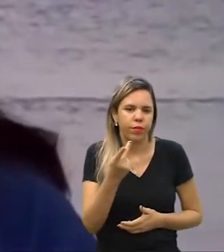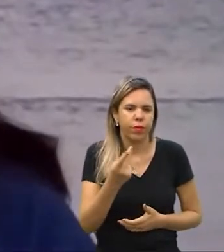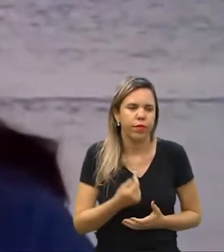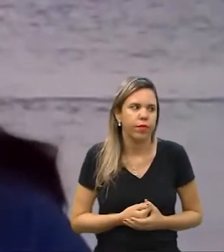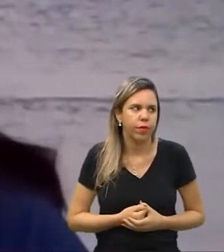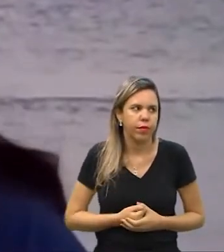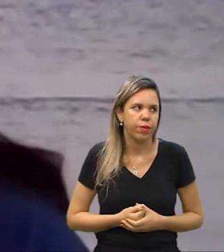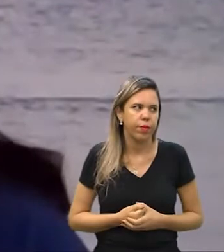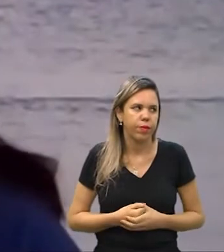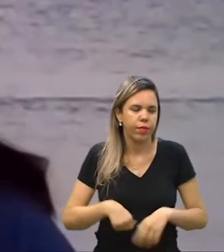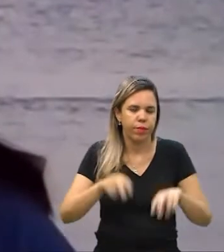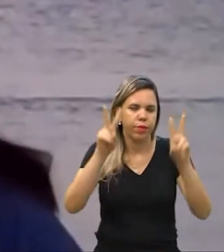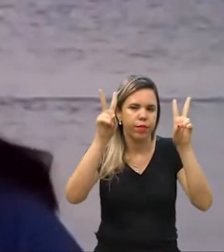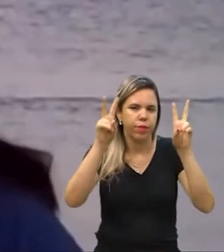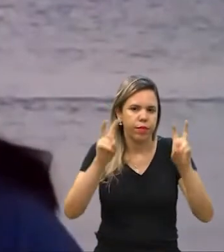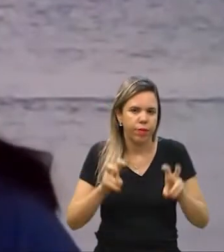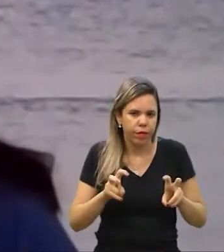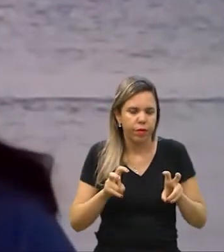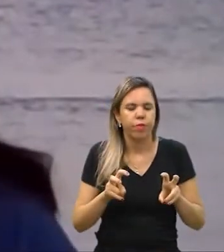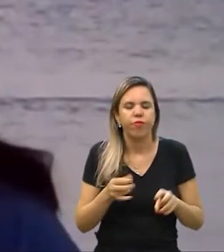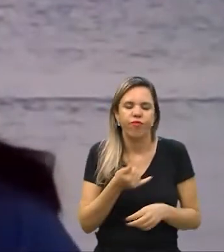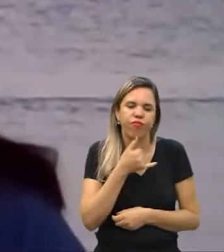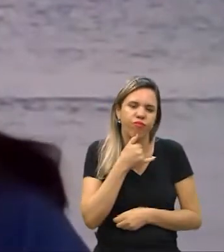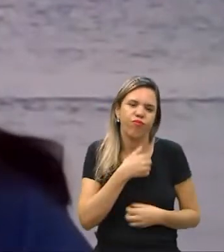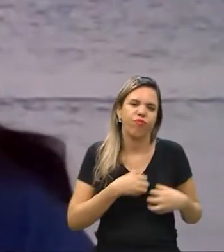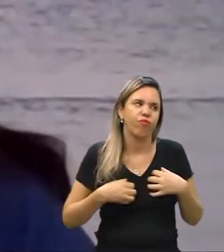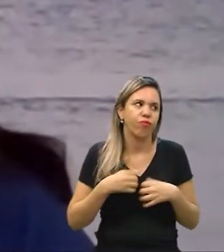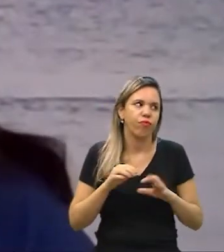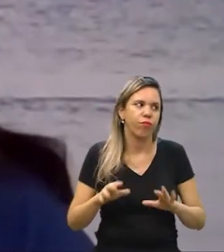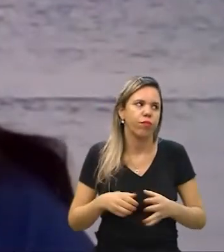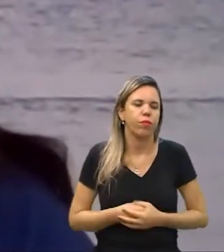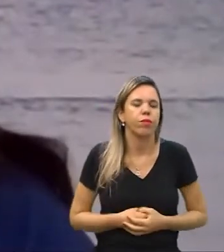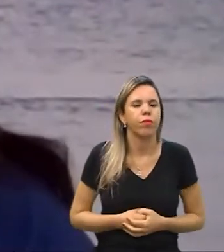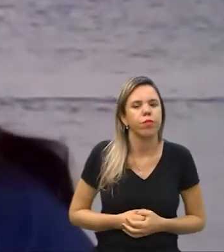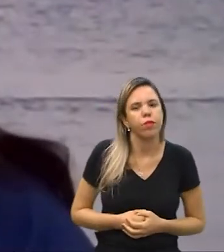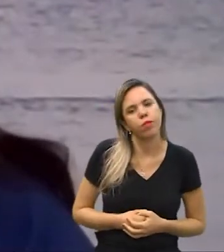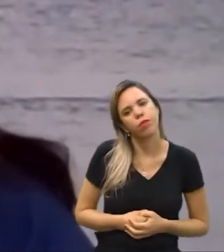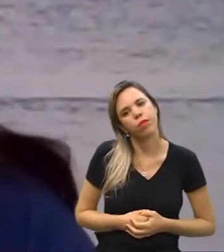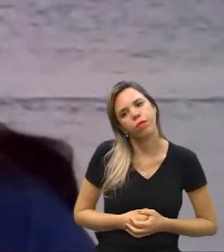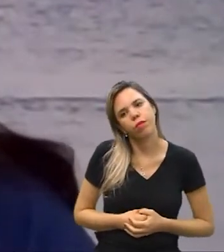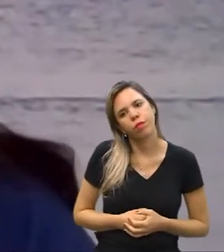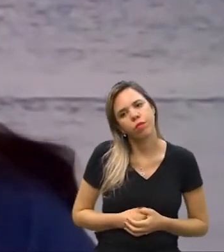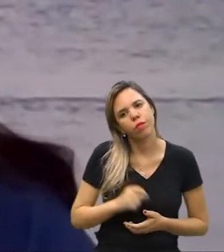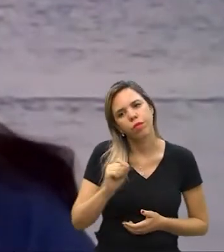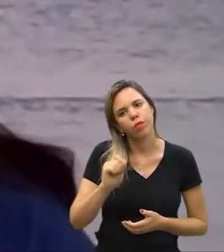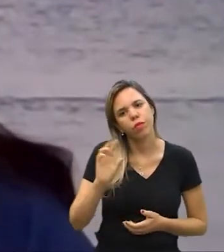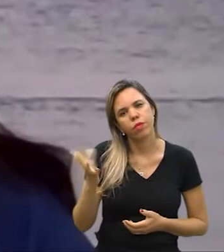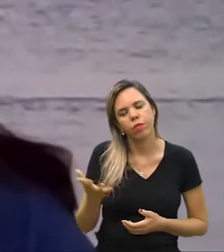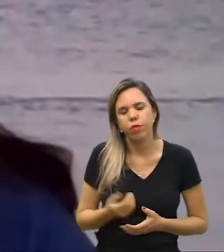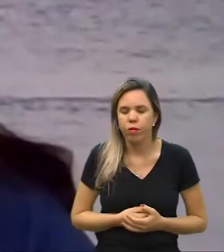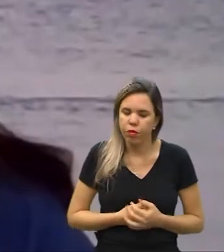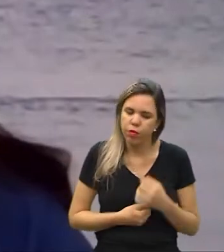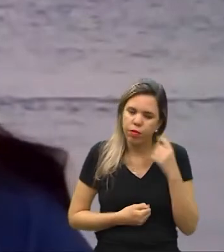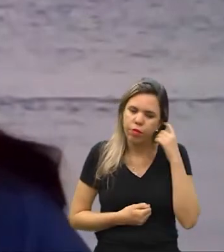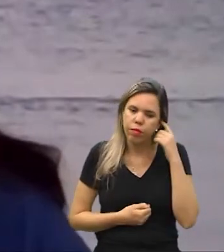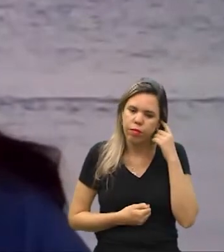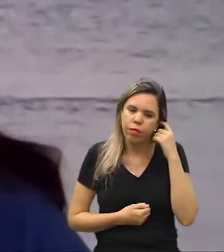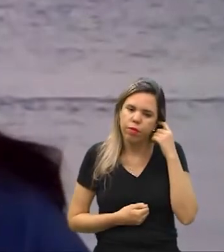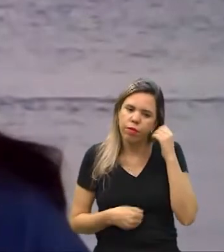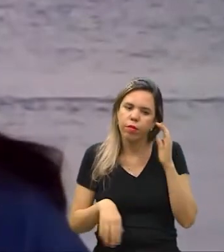de uns temas um pouco tristes, né? Mas o que está